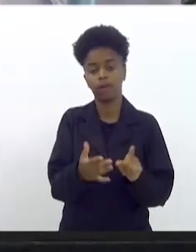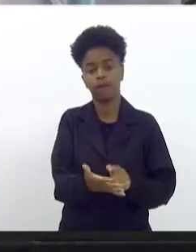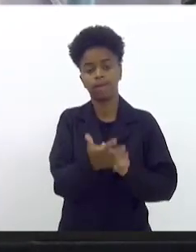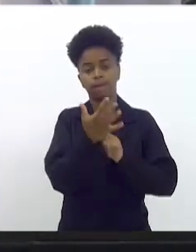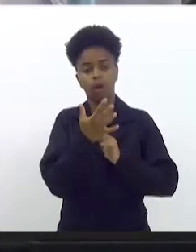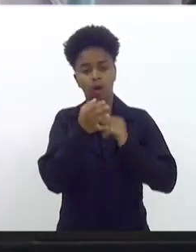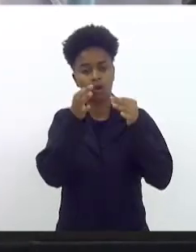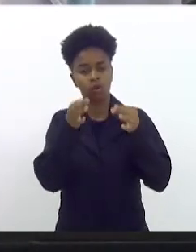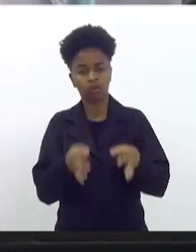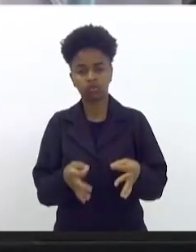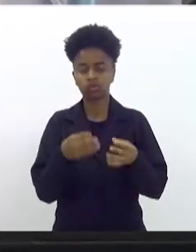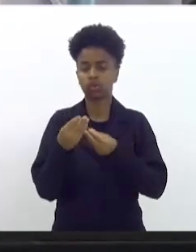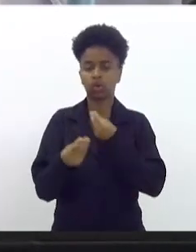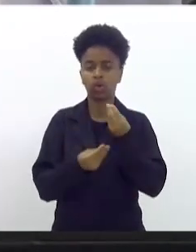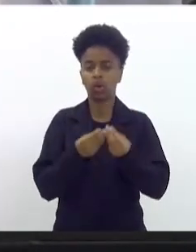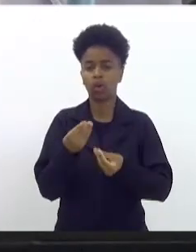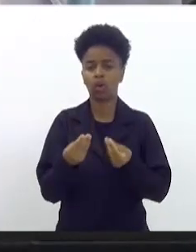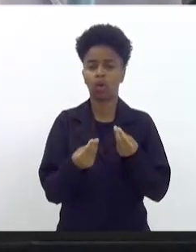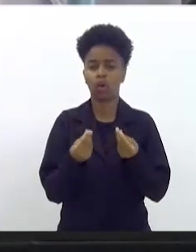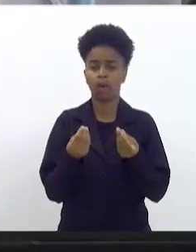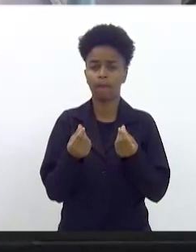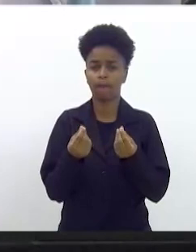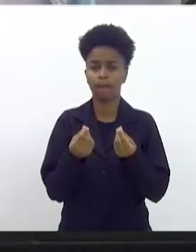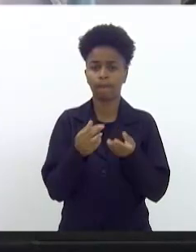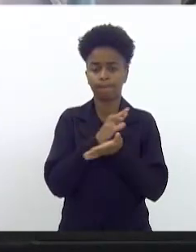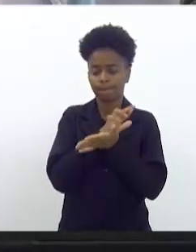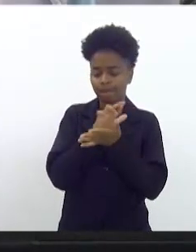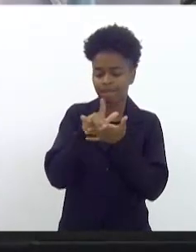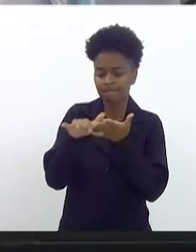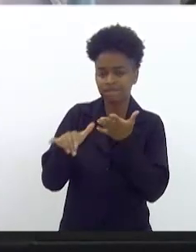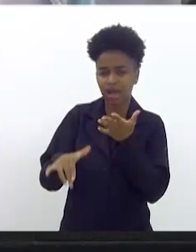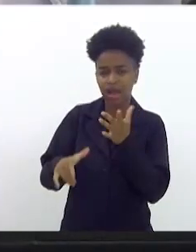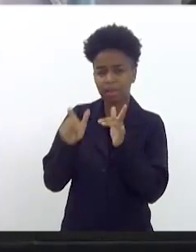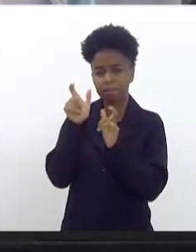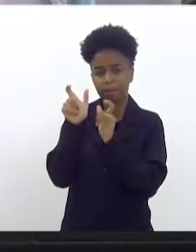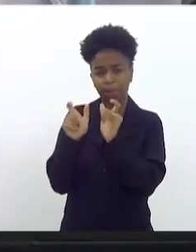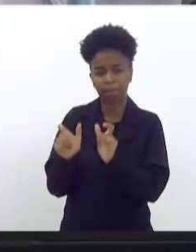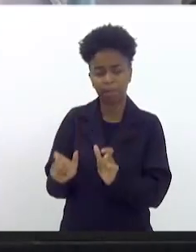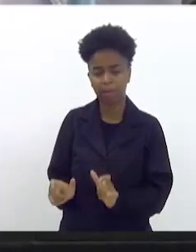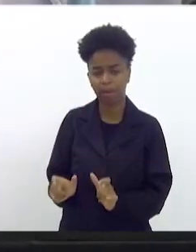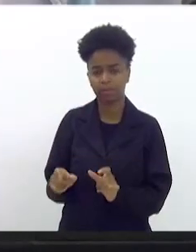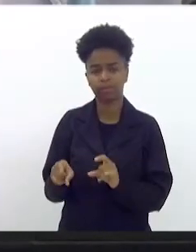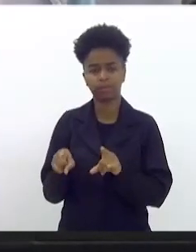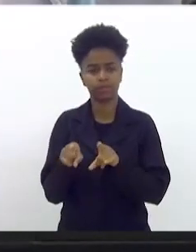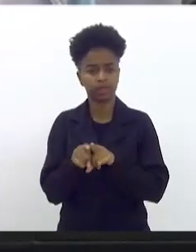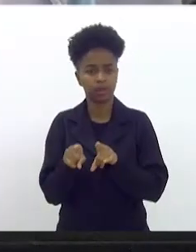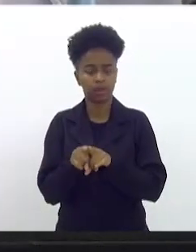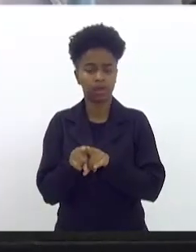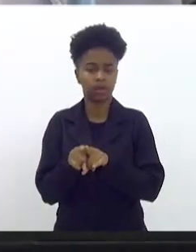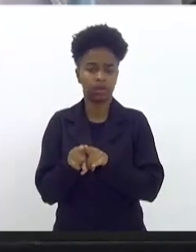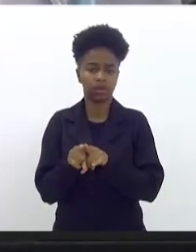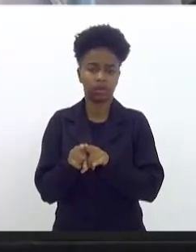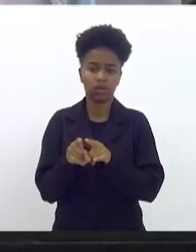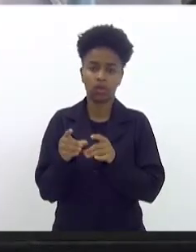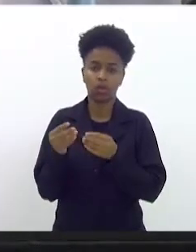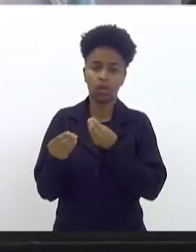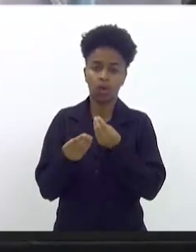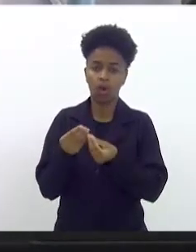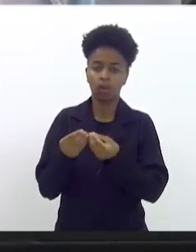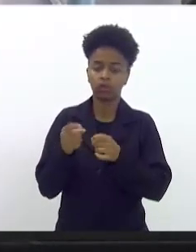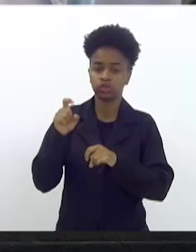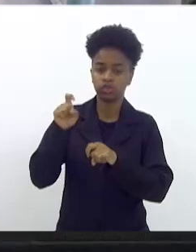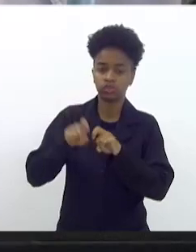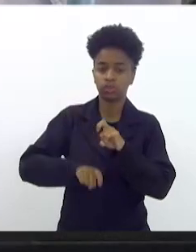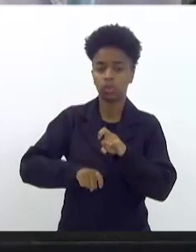exatamente uma apreciação dessa infinidade de termos, né, exatamente do estupro